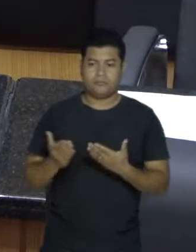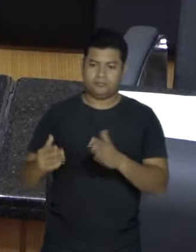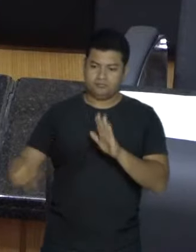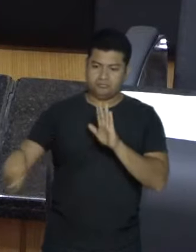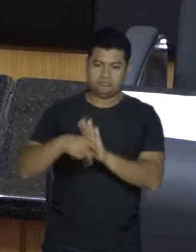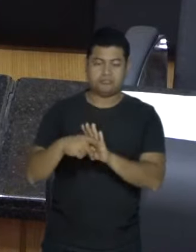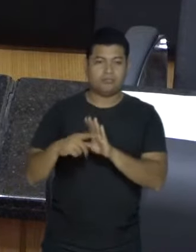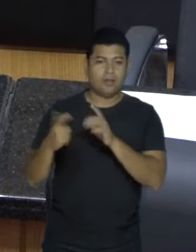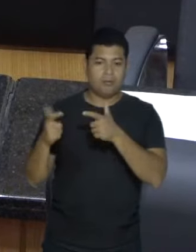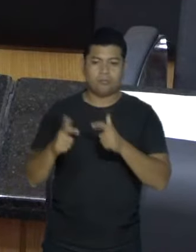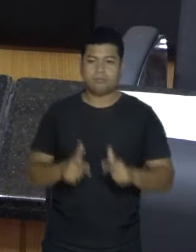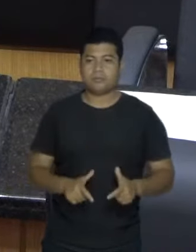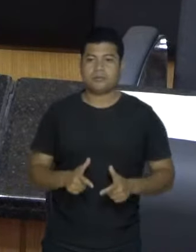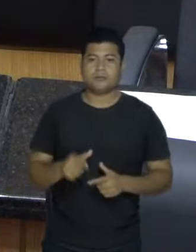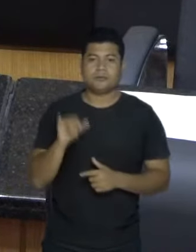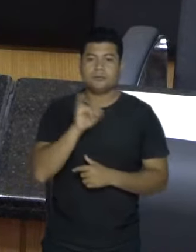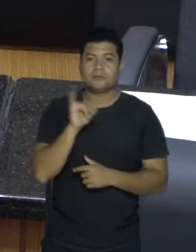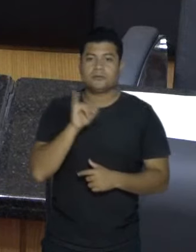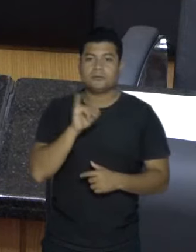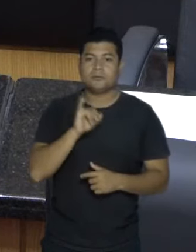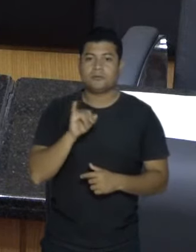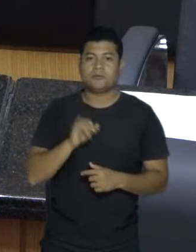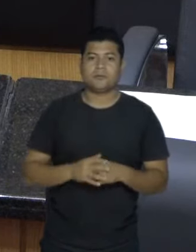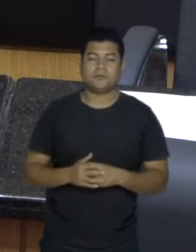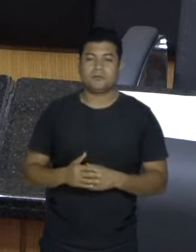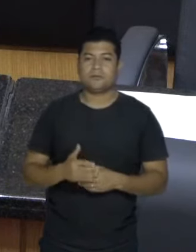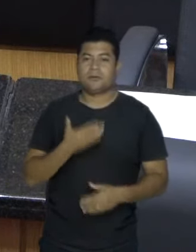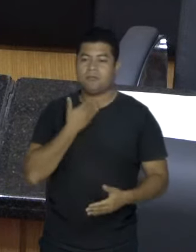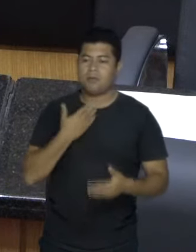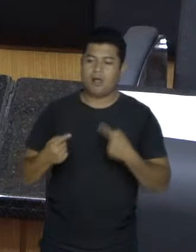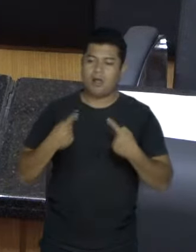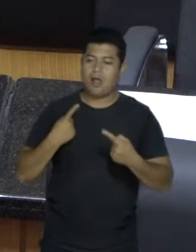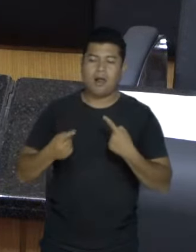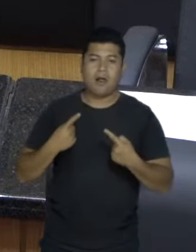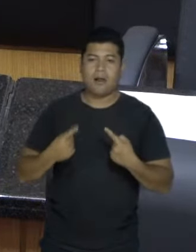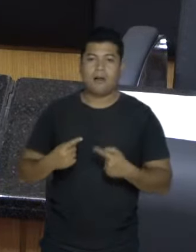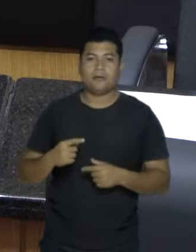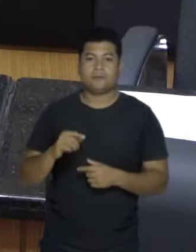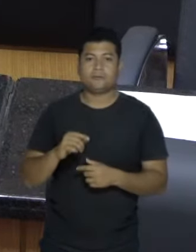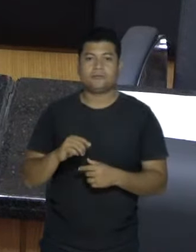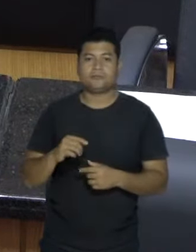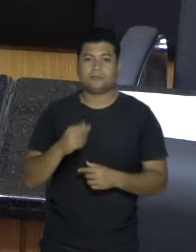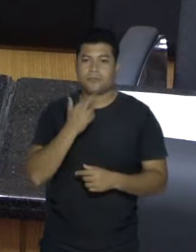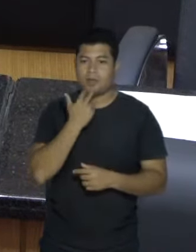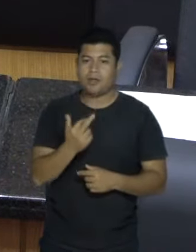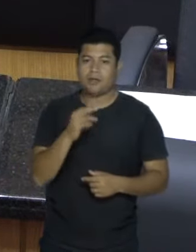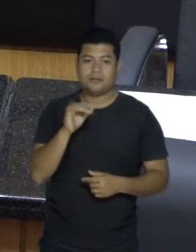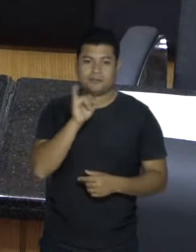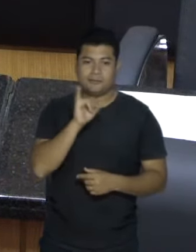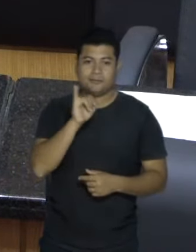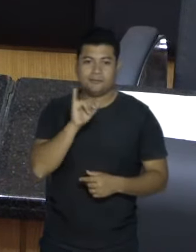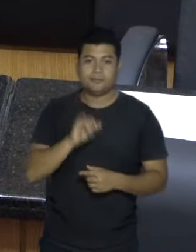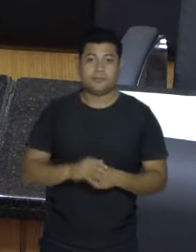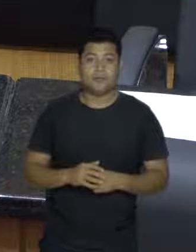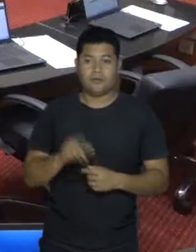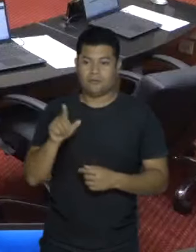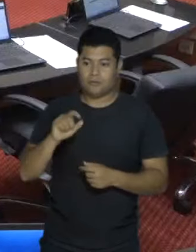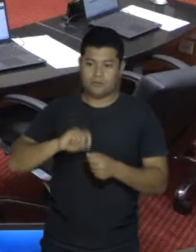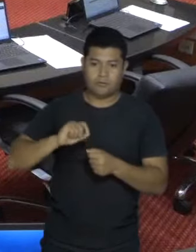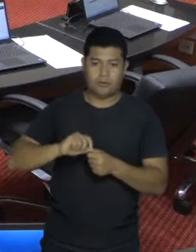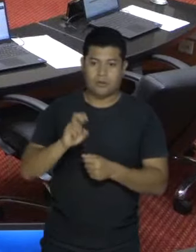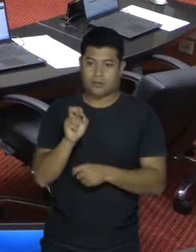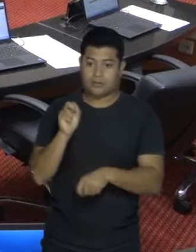origem Nossa e parla e capricha e pelo exemplo que você dá são 5 mil empregos diretos e indiretos que